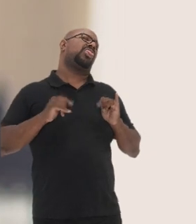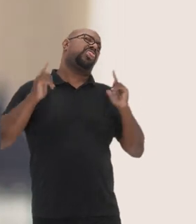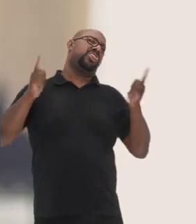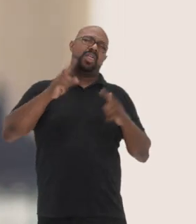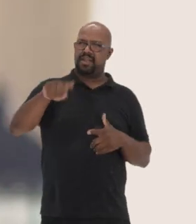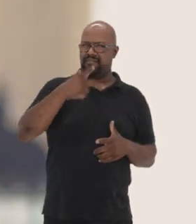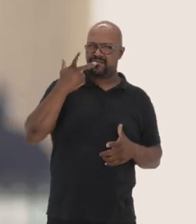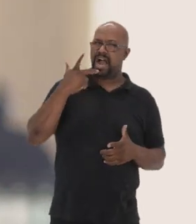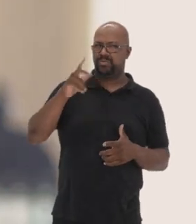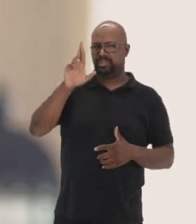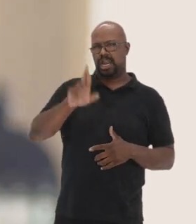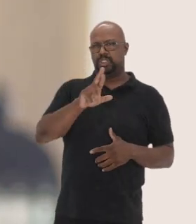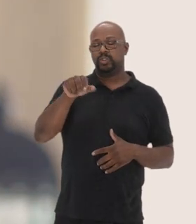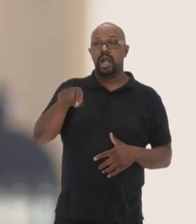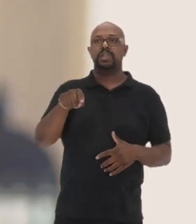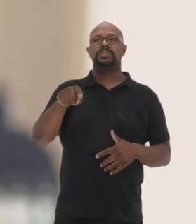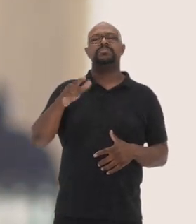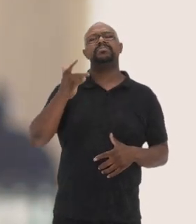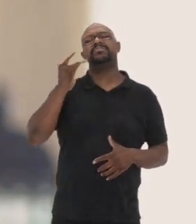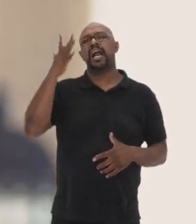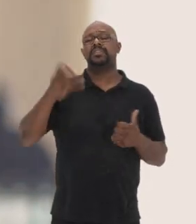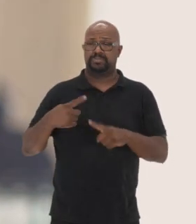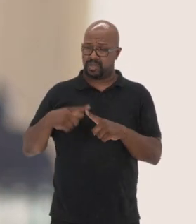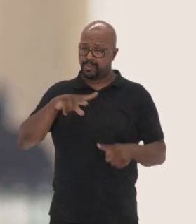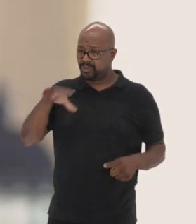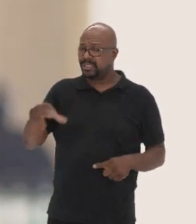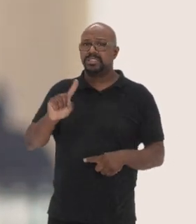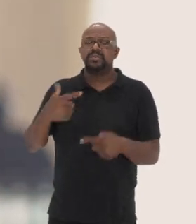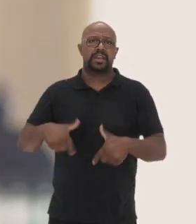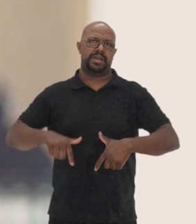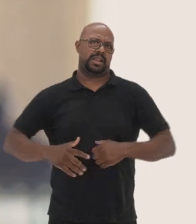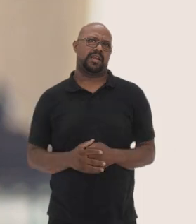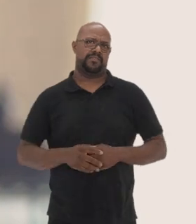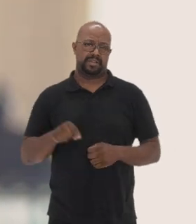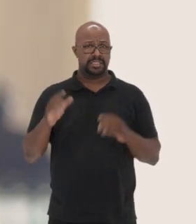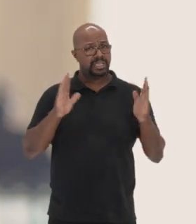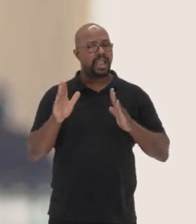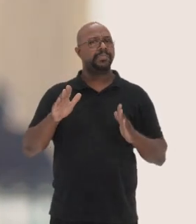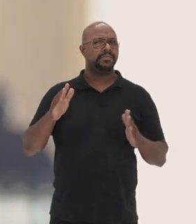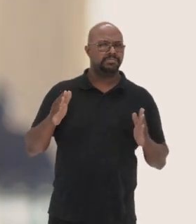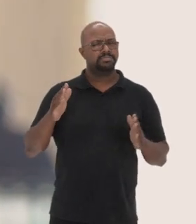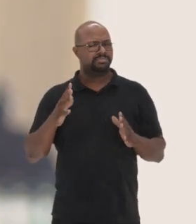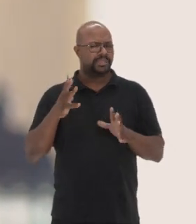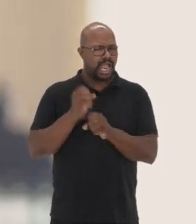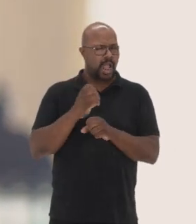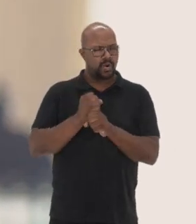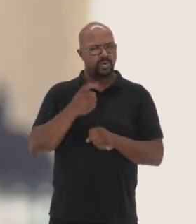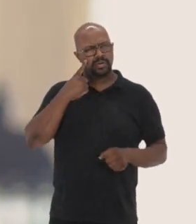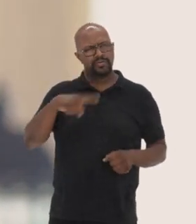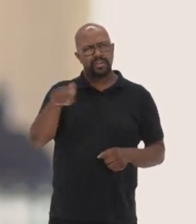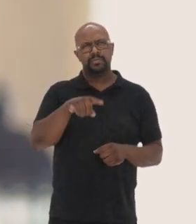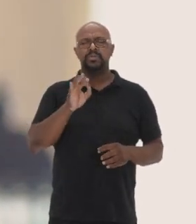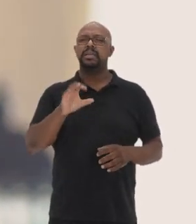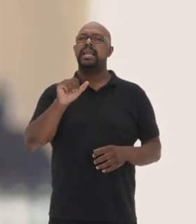Religiosos pode ser explicada facilmente os portugueses não trabalhavam nessa época de acordo com os cálculos feitos por